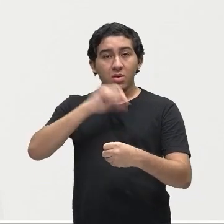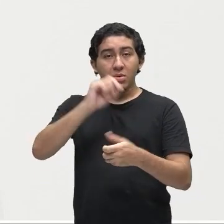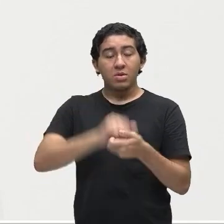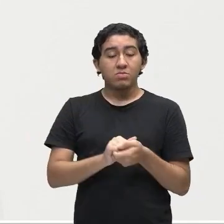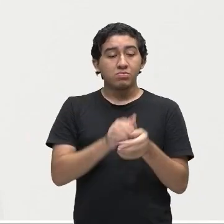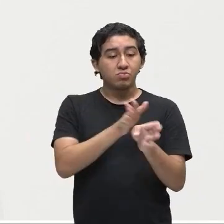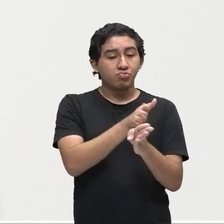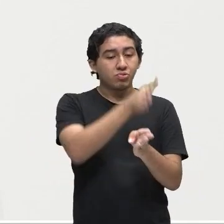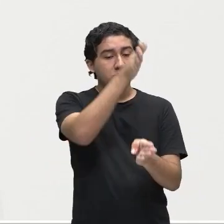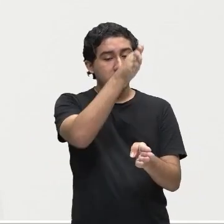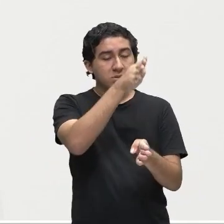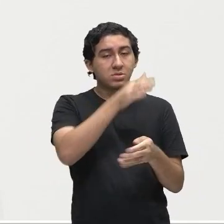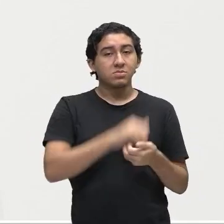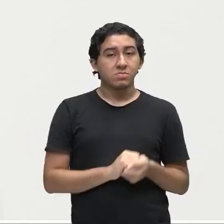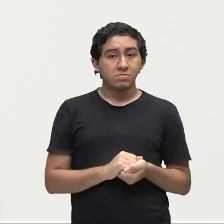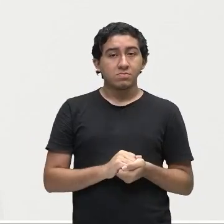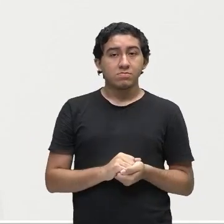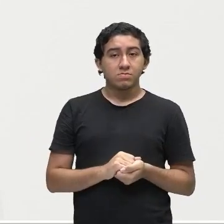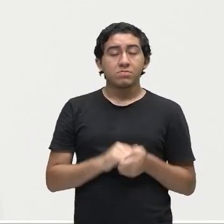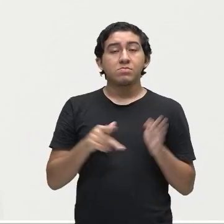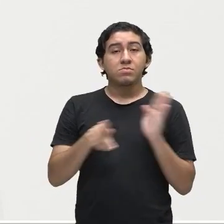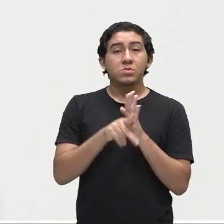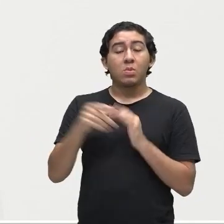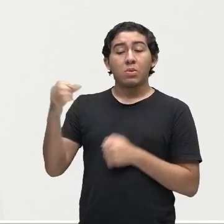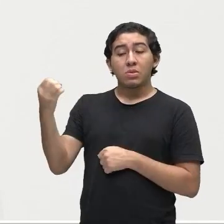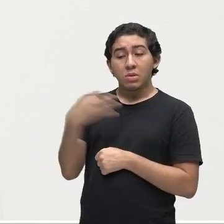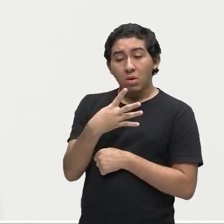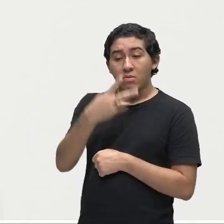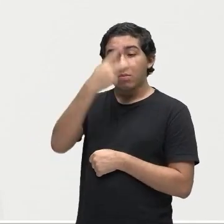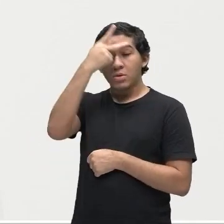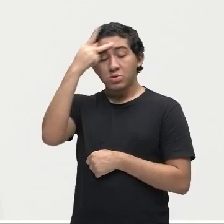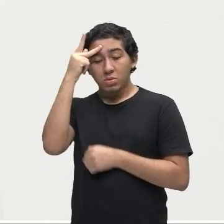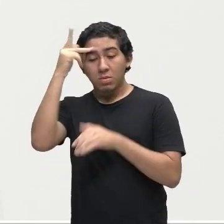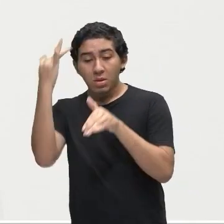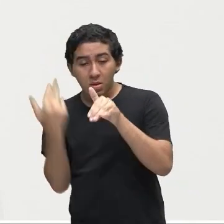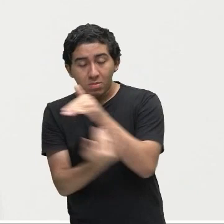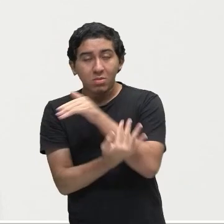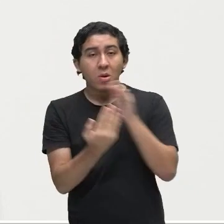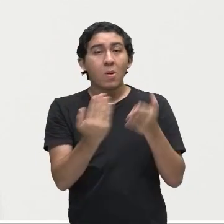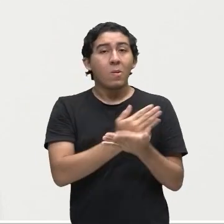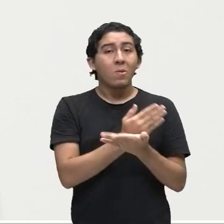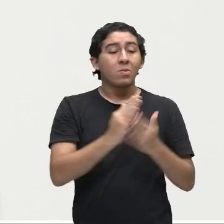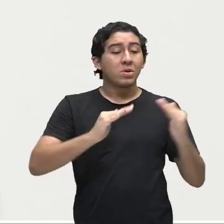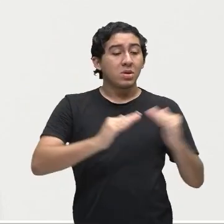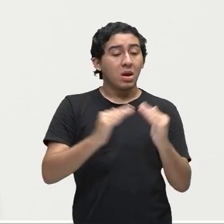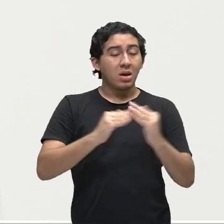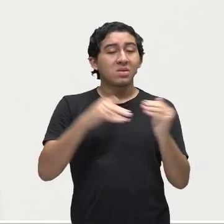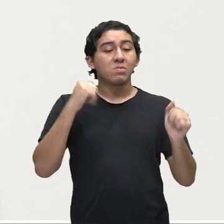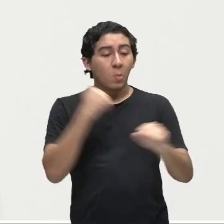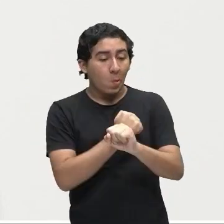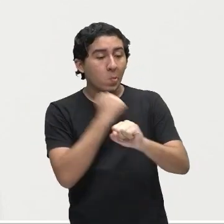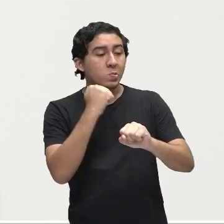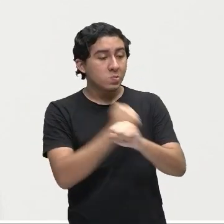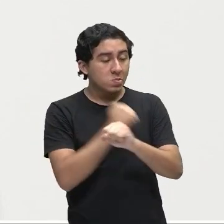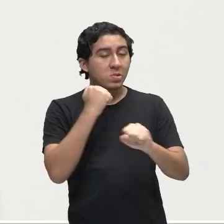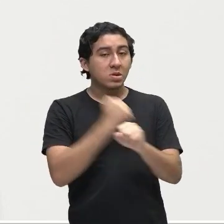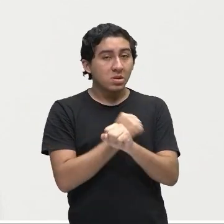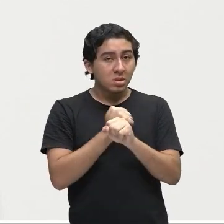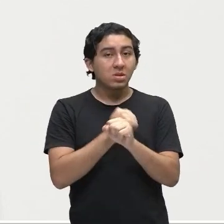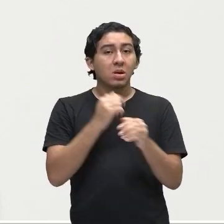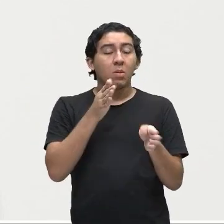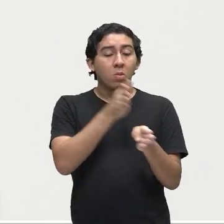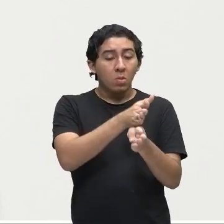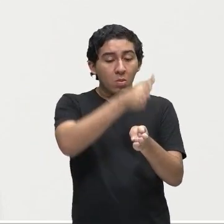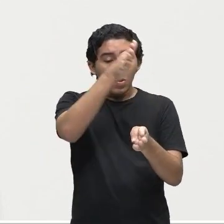e aí com a chegada desses novos moradores, algumas habitações começaram a ser construídas em torno dos